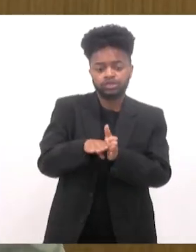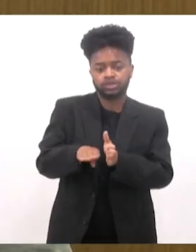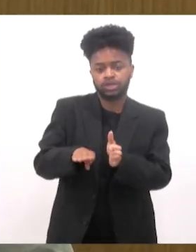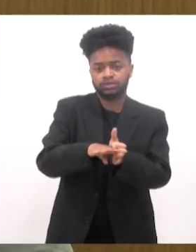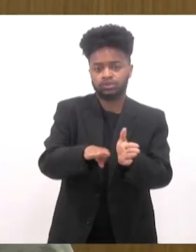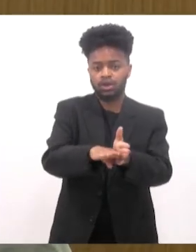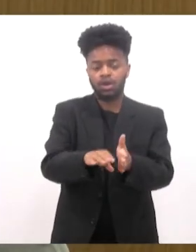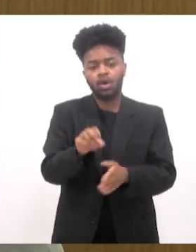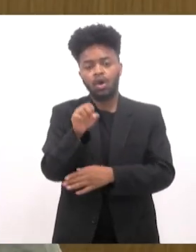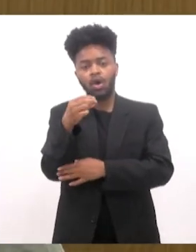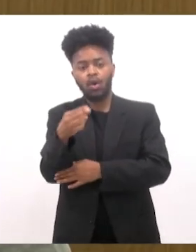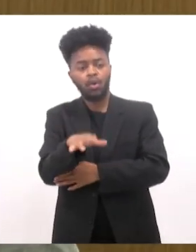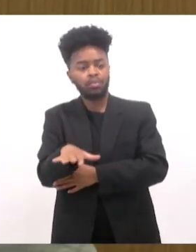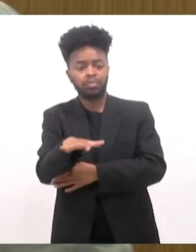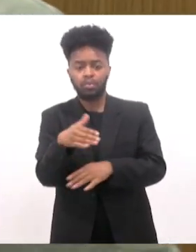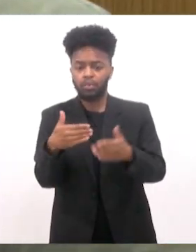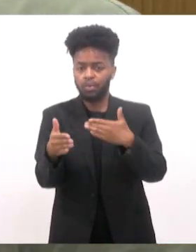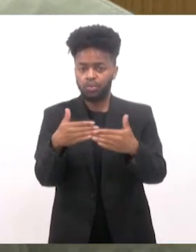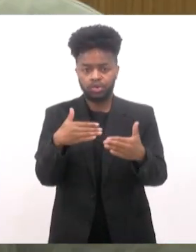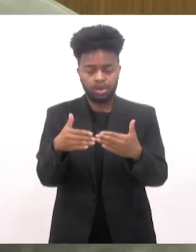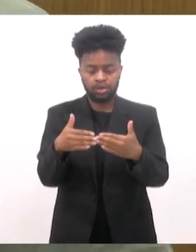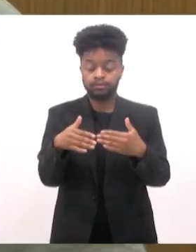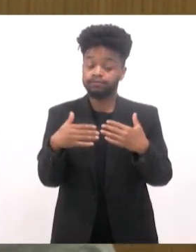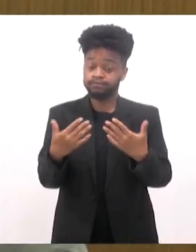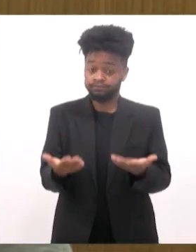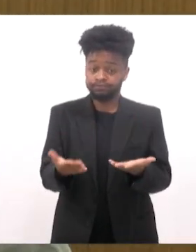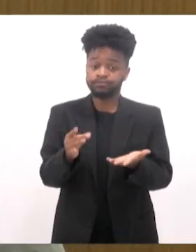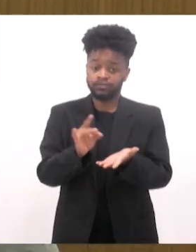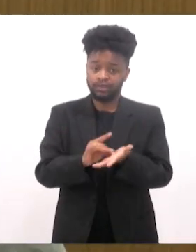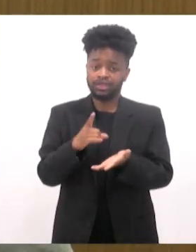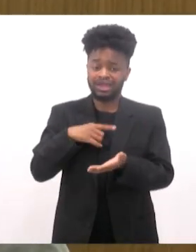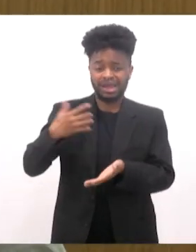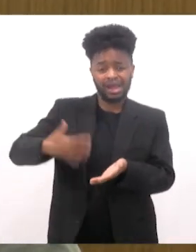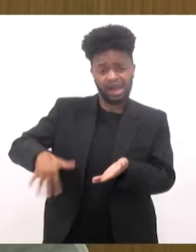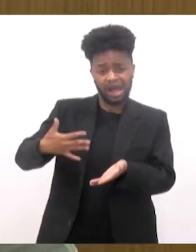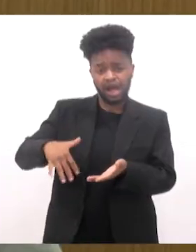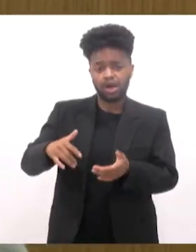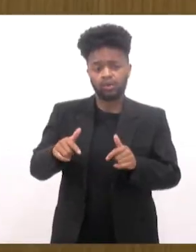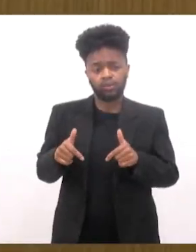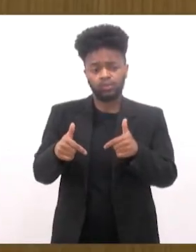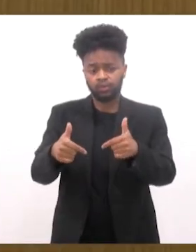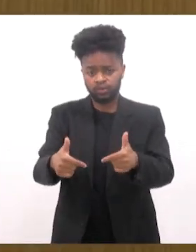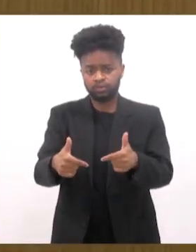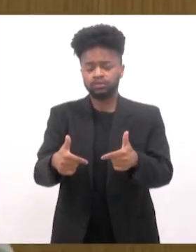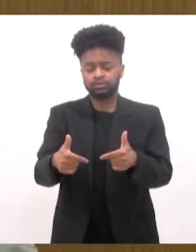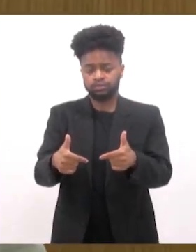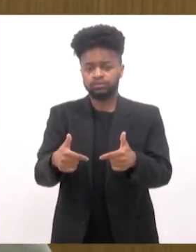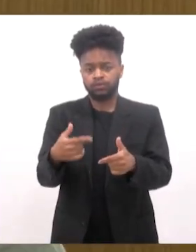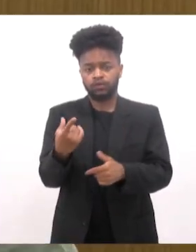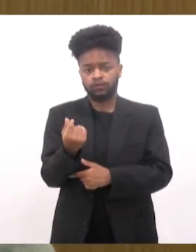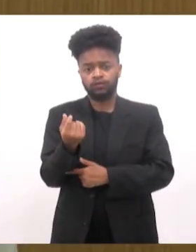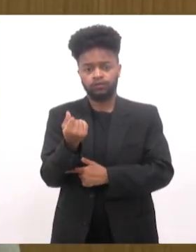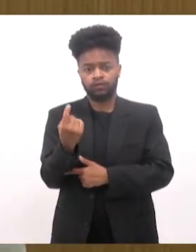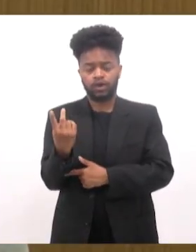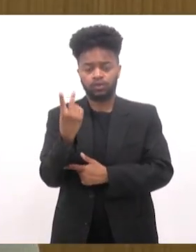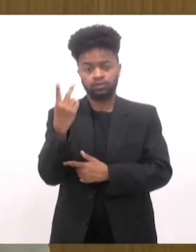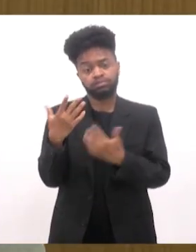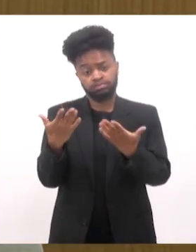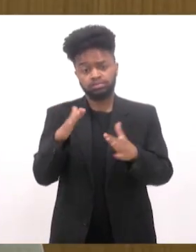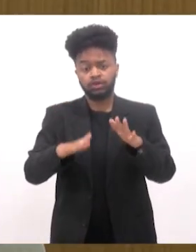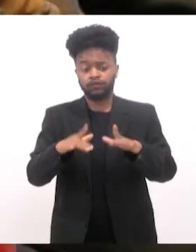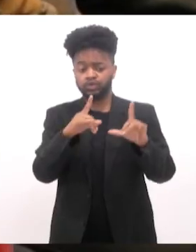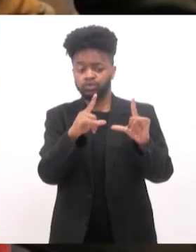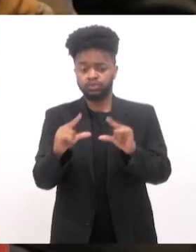dos Reis ou no continente, onde quer que seja. Então isso vai elevar demais a operação, elevar muito a operação e provavelmente diminuir